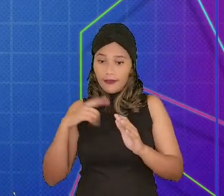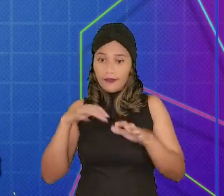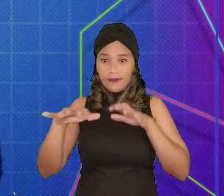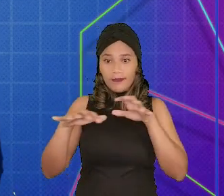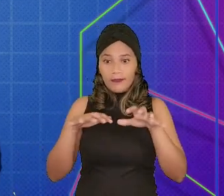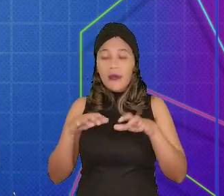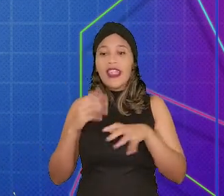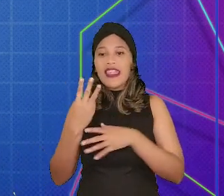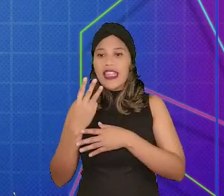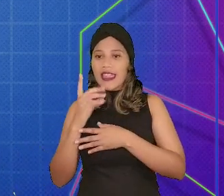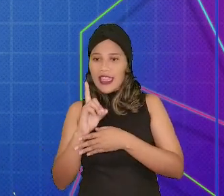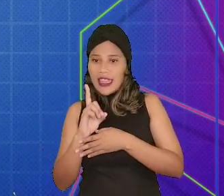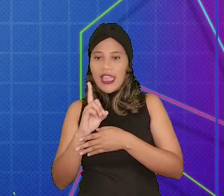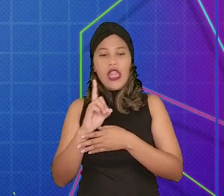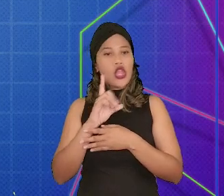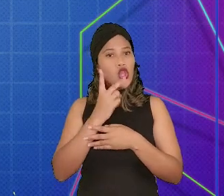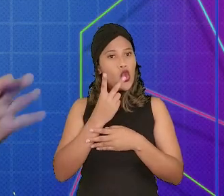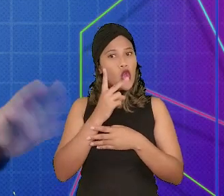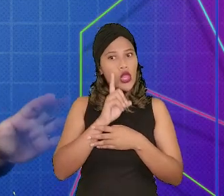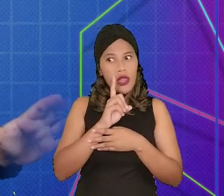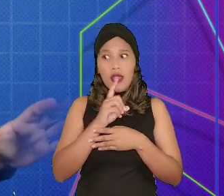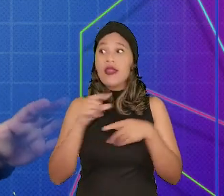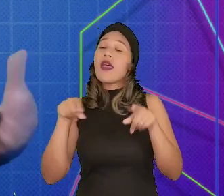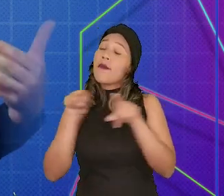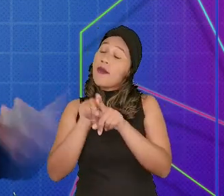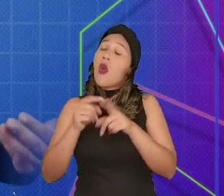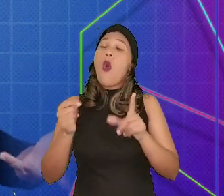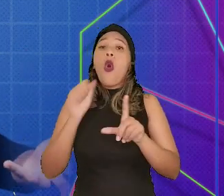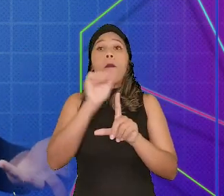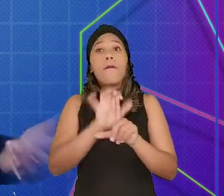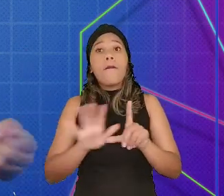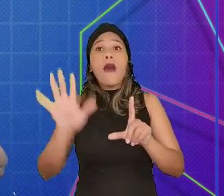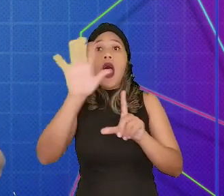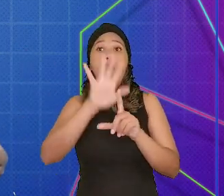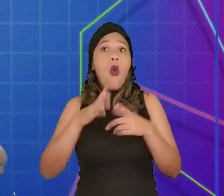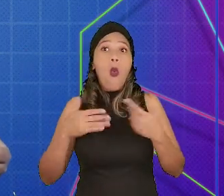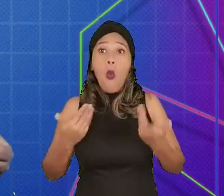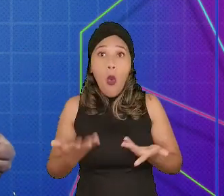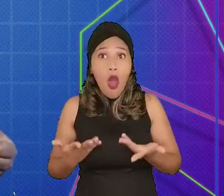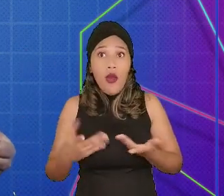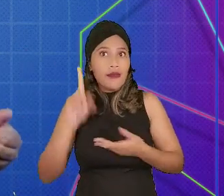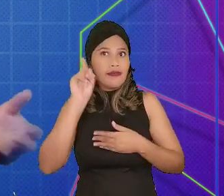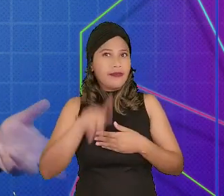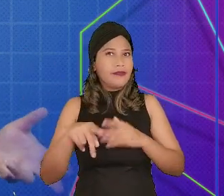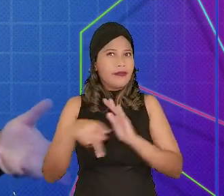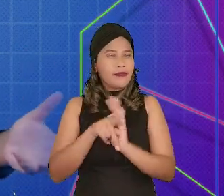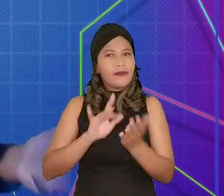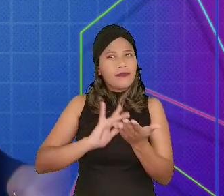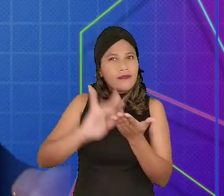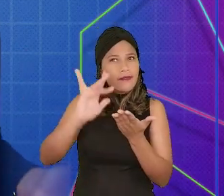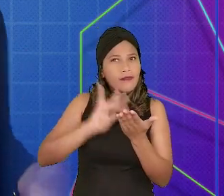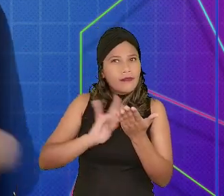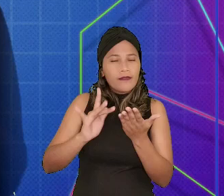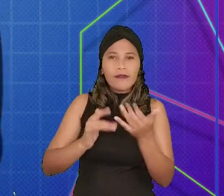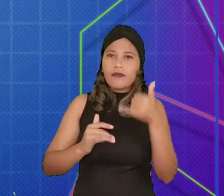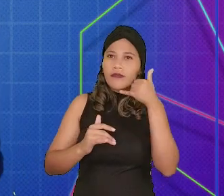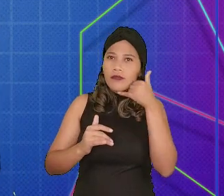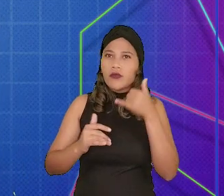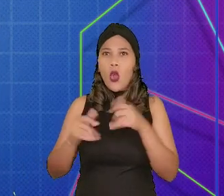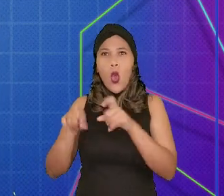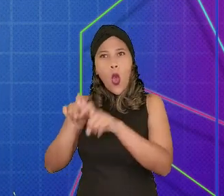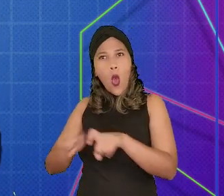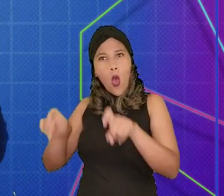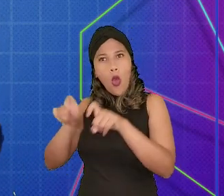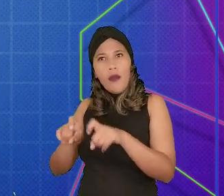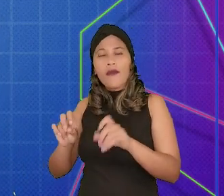iremos trabalhar. Também precisamos decidir para qual plataforma esse jogo será feito. Será que vai ser um jogo de celular, de